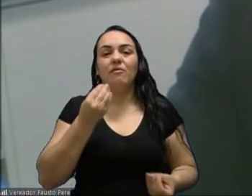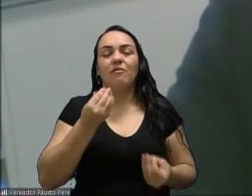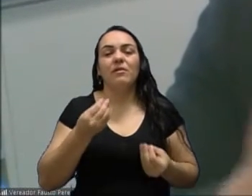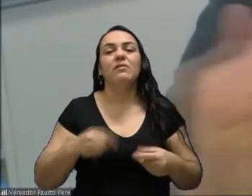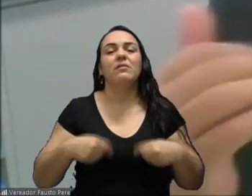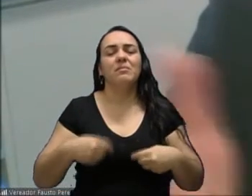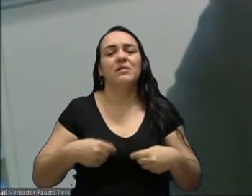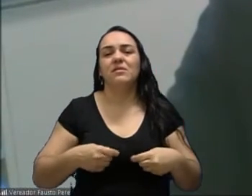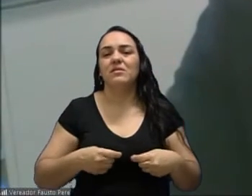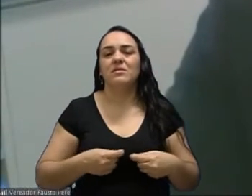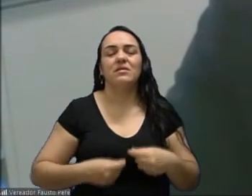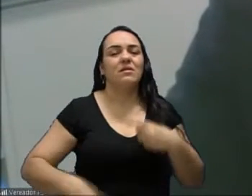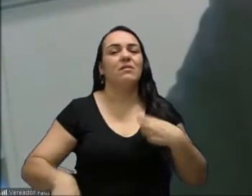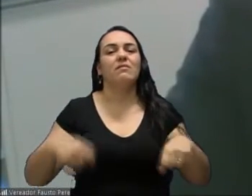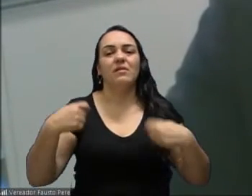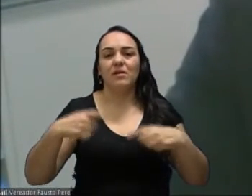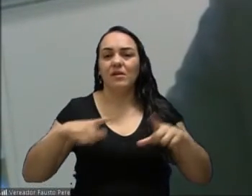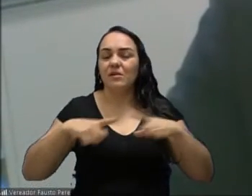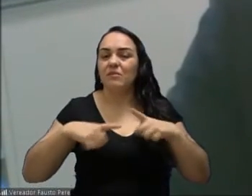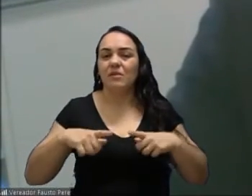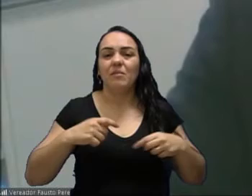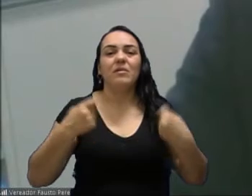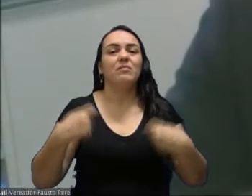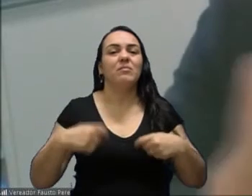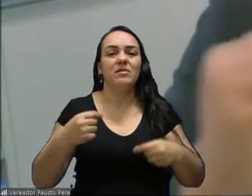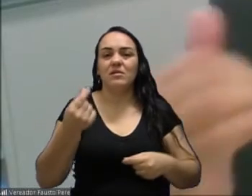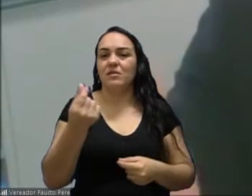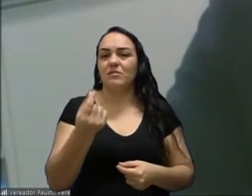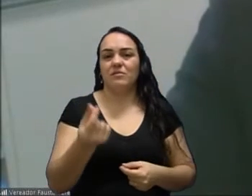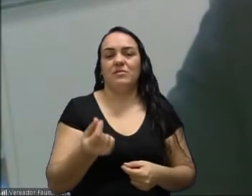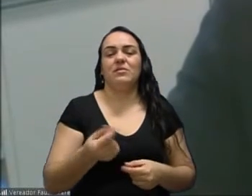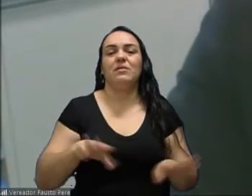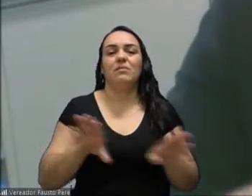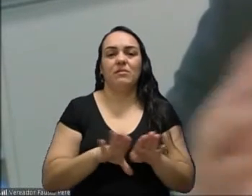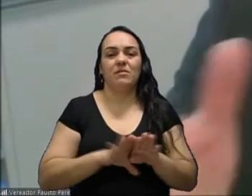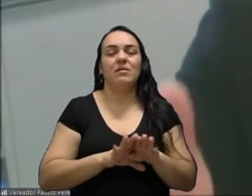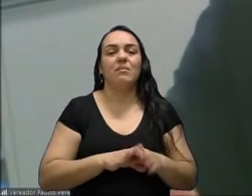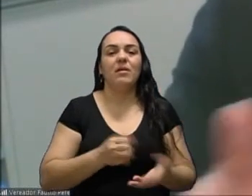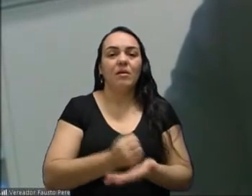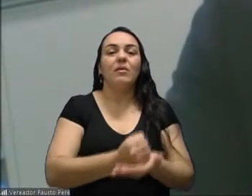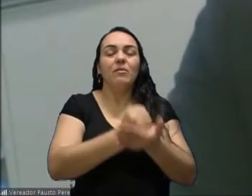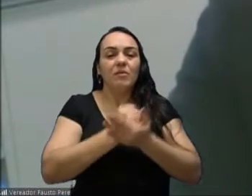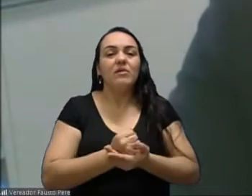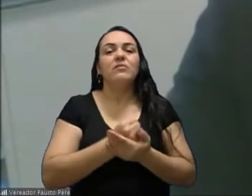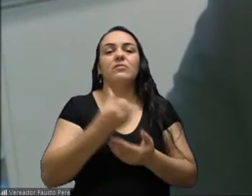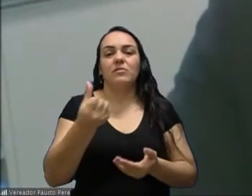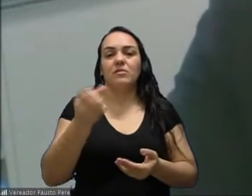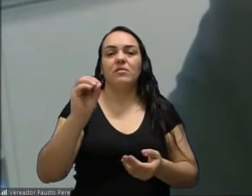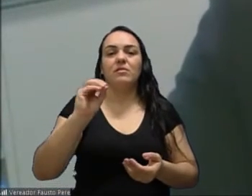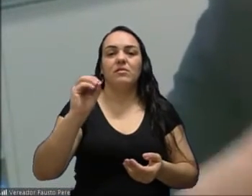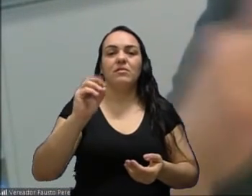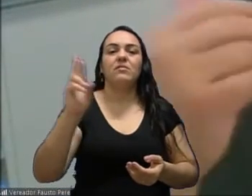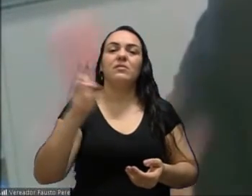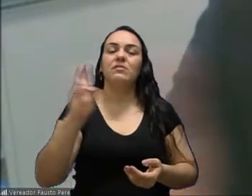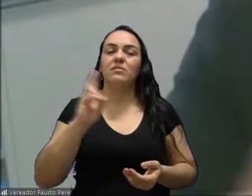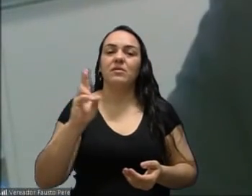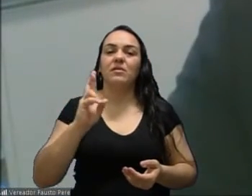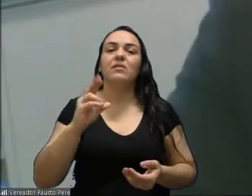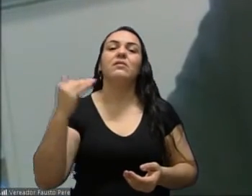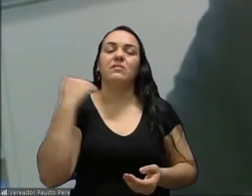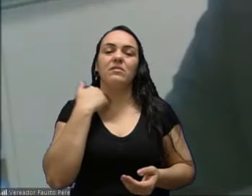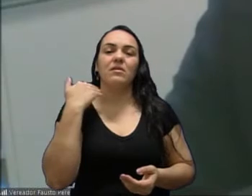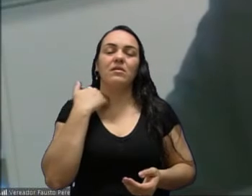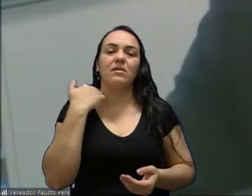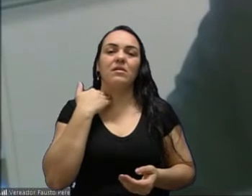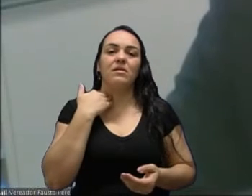agoniado porque não sabia como se daria a questão do auxílio emergencial depois acabou saindo estão recebendo e agora eles receberam informação que vai